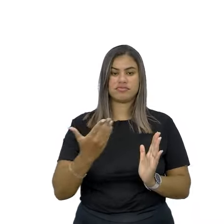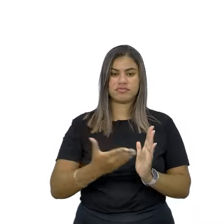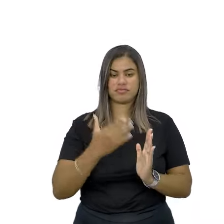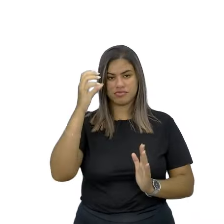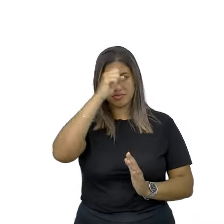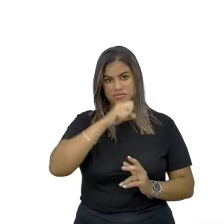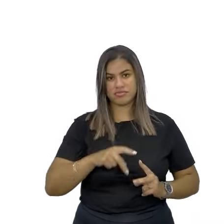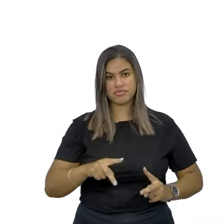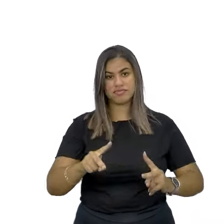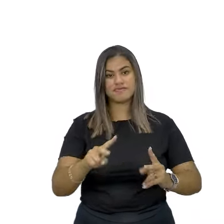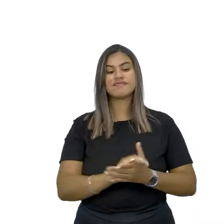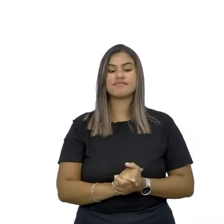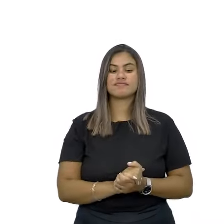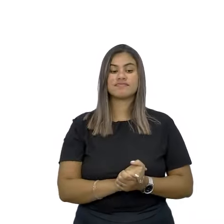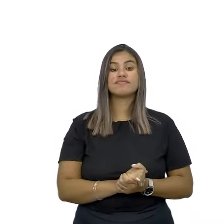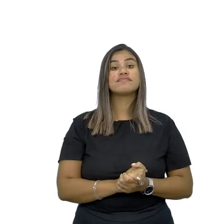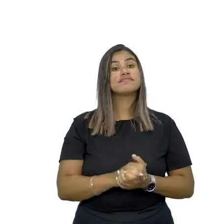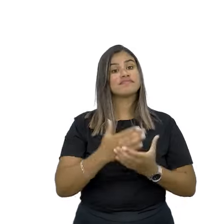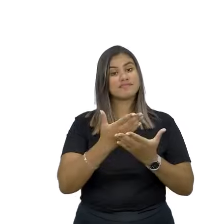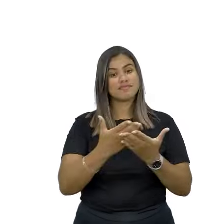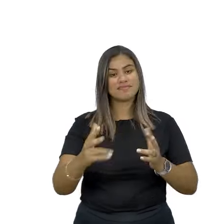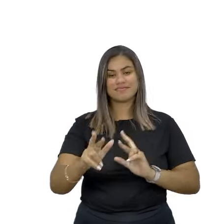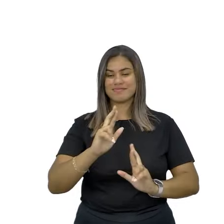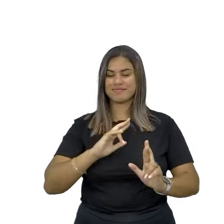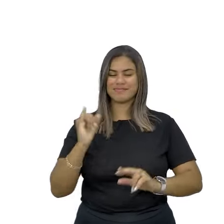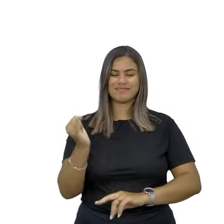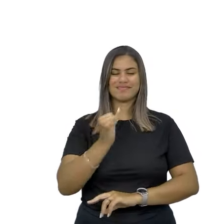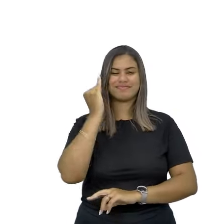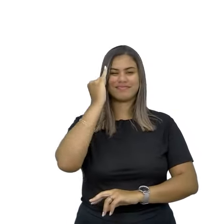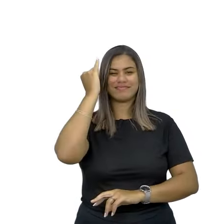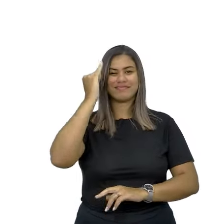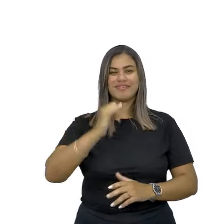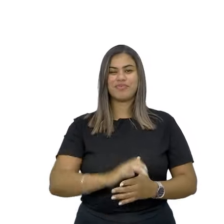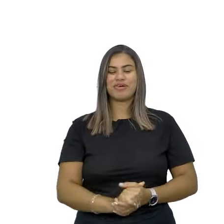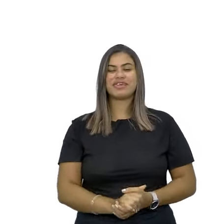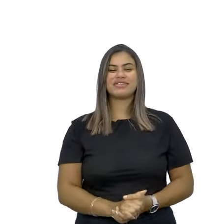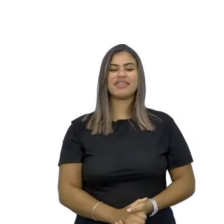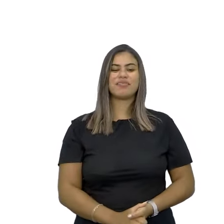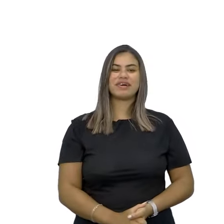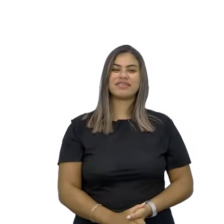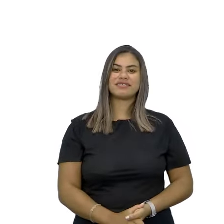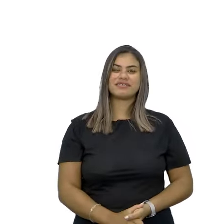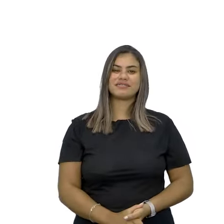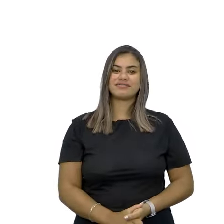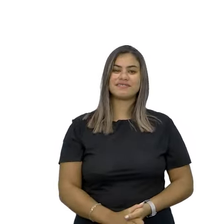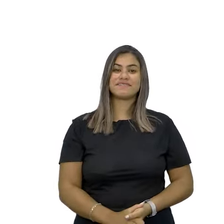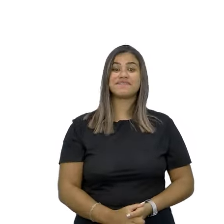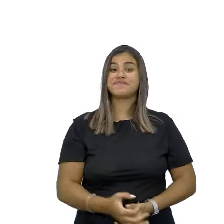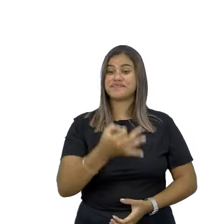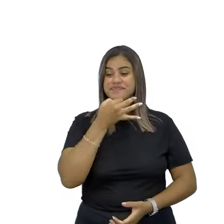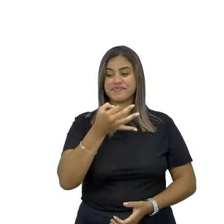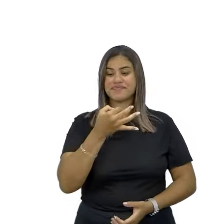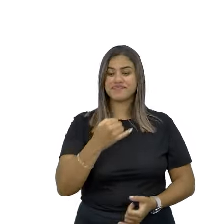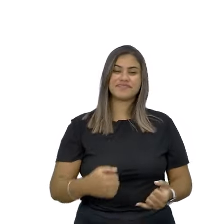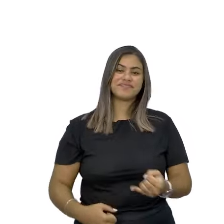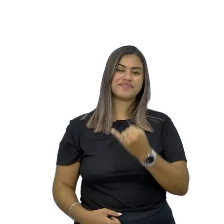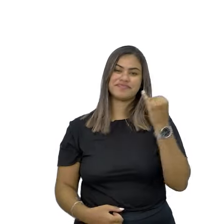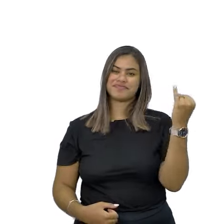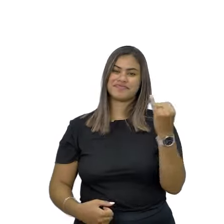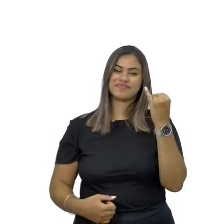ano. Sua participação ela é muito importante. E agora, sua opinião é fundamental